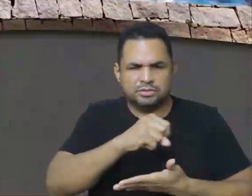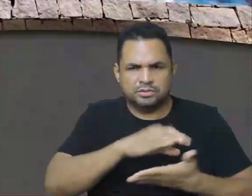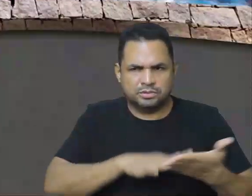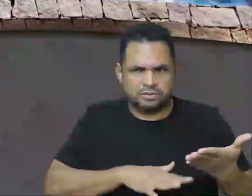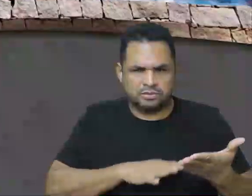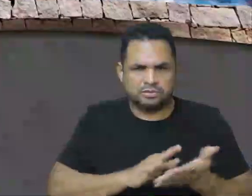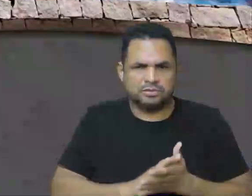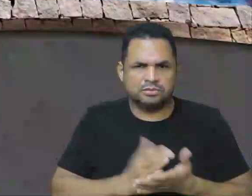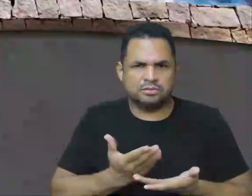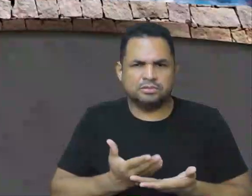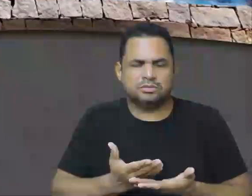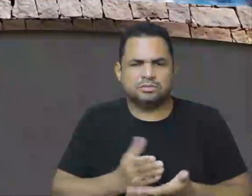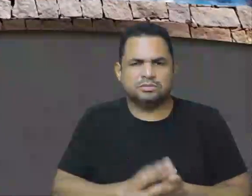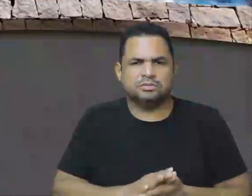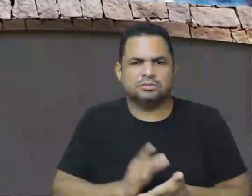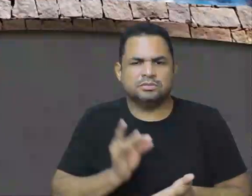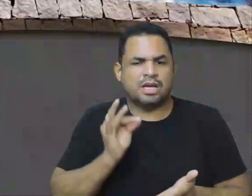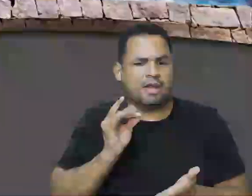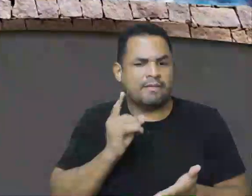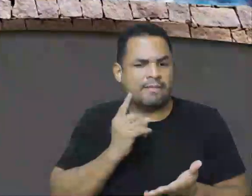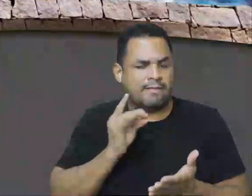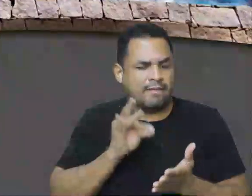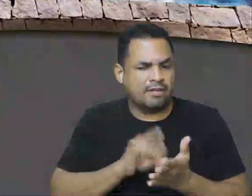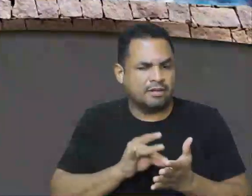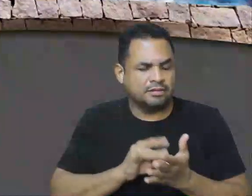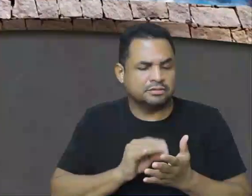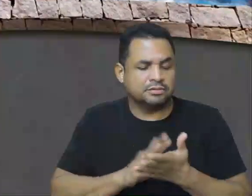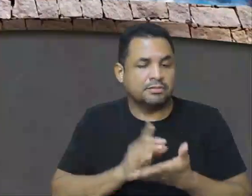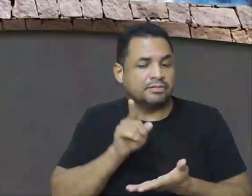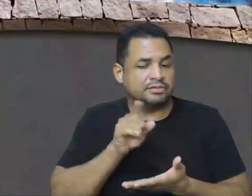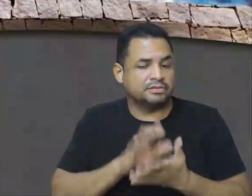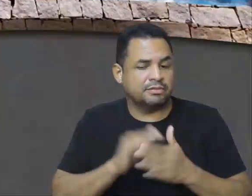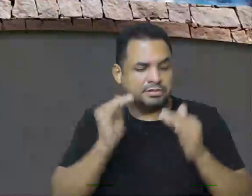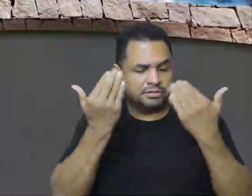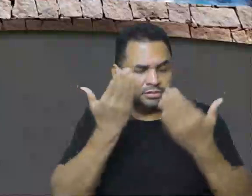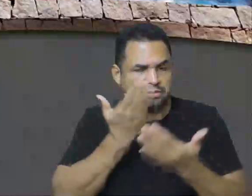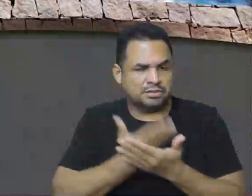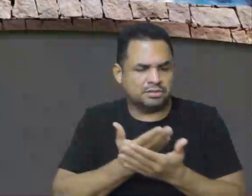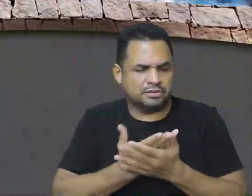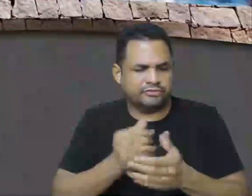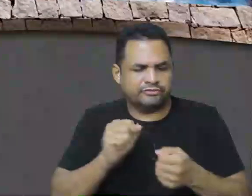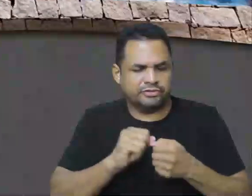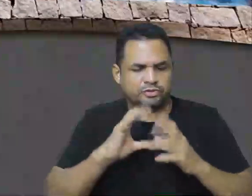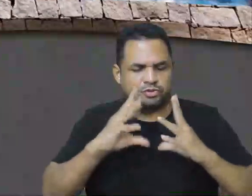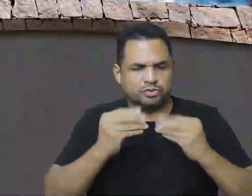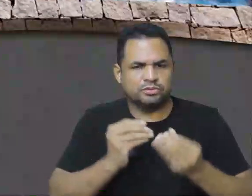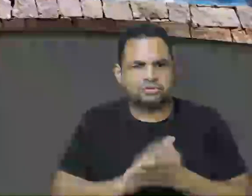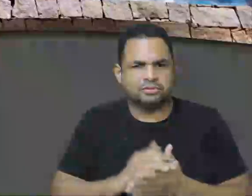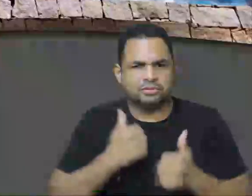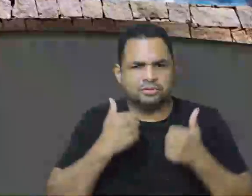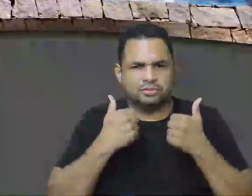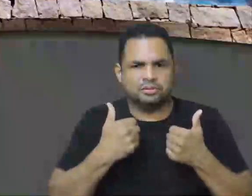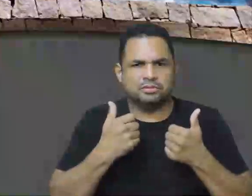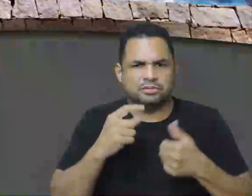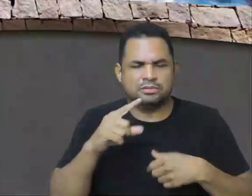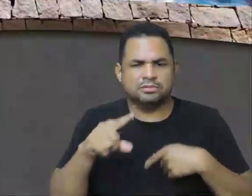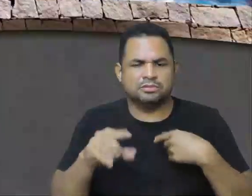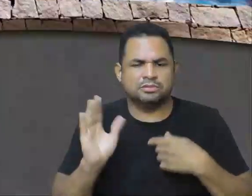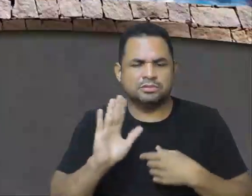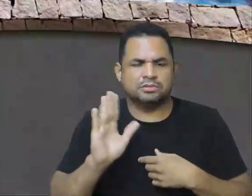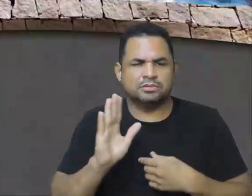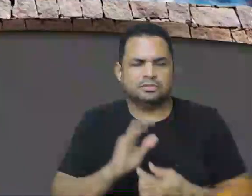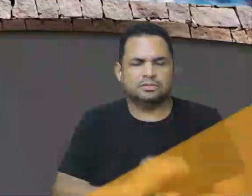atividade, só para confirmar que se você realmente estava ligado na aula e gabaritou as questões. Beleza? Até daqui a pouco.